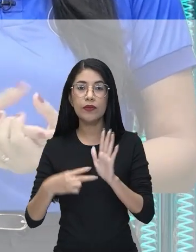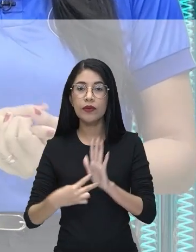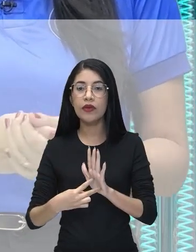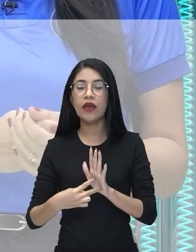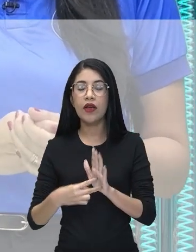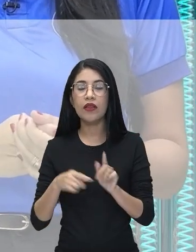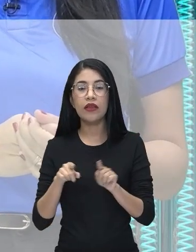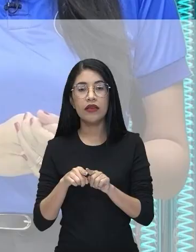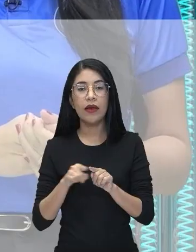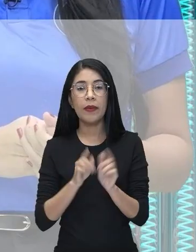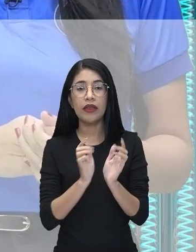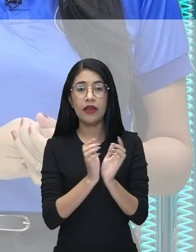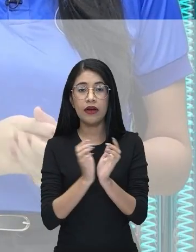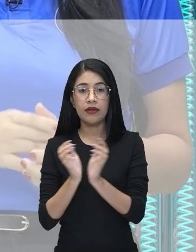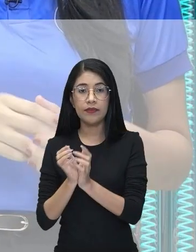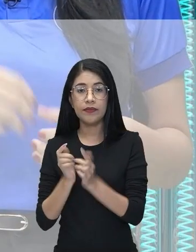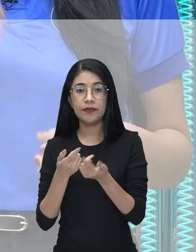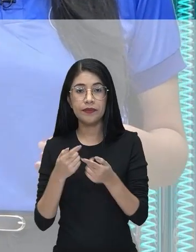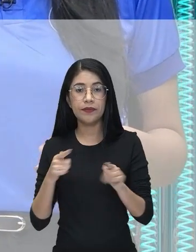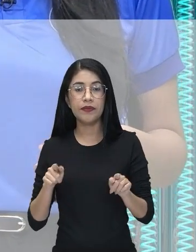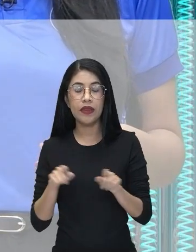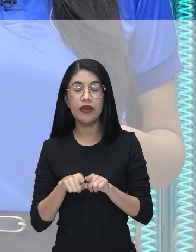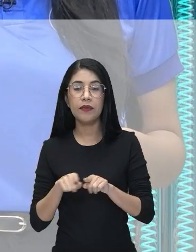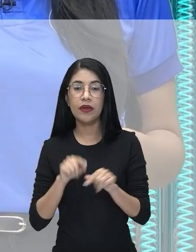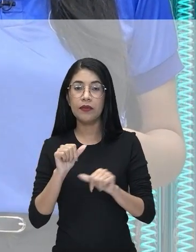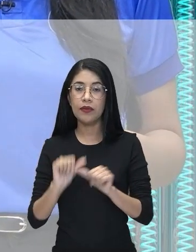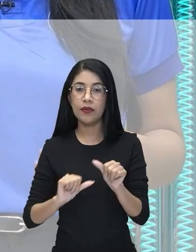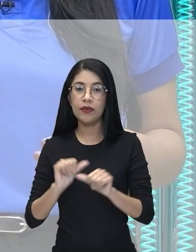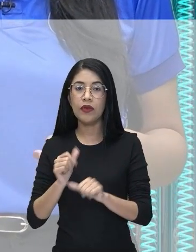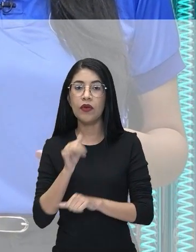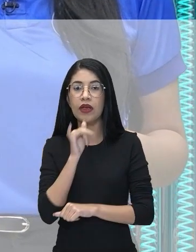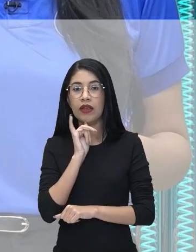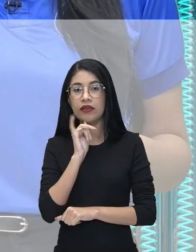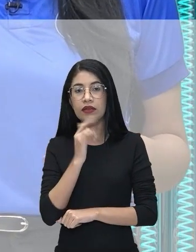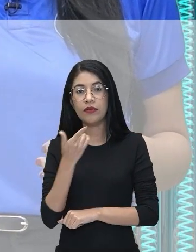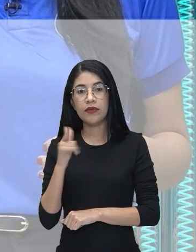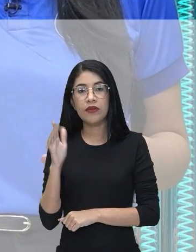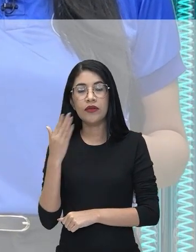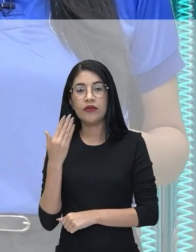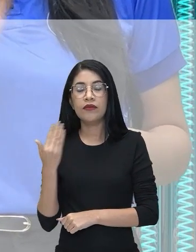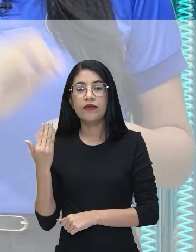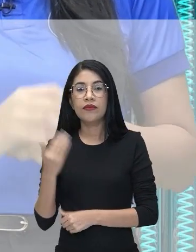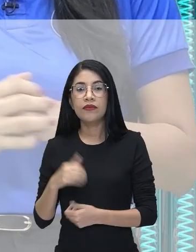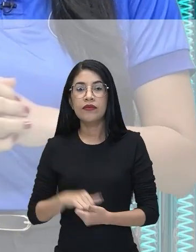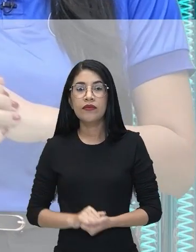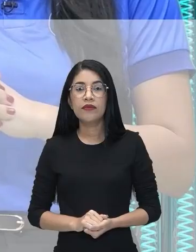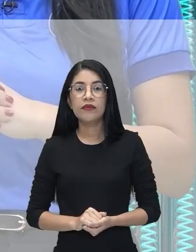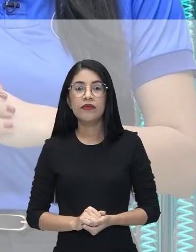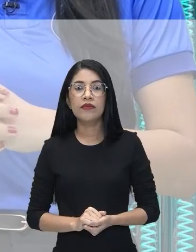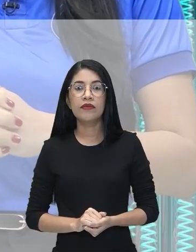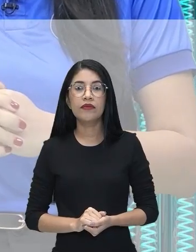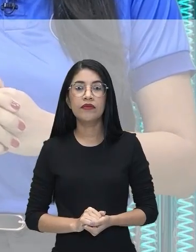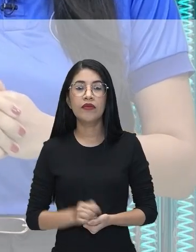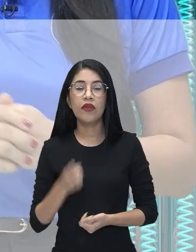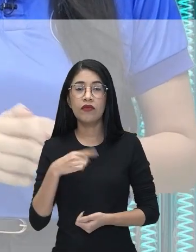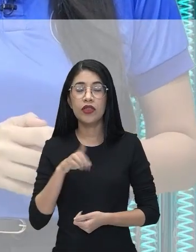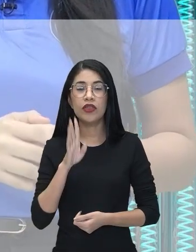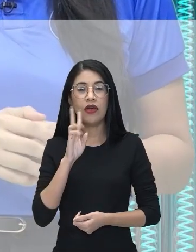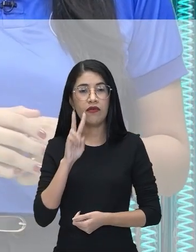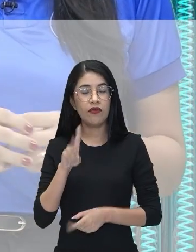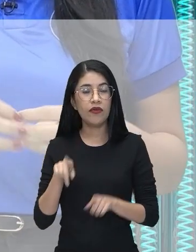de classe gramatical. E temos mais um exemplo aqui que você já deve ter ouvido muito essa